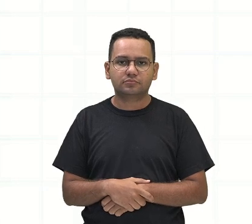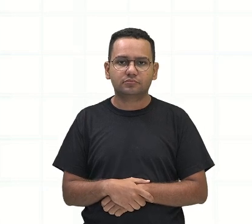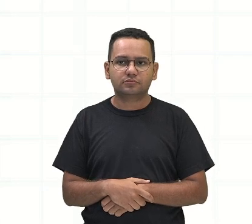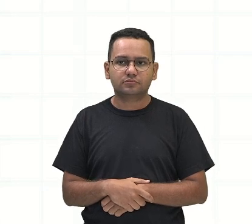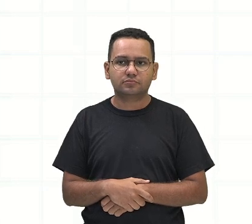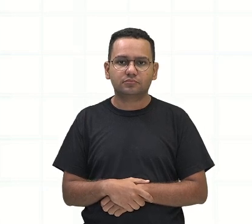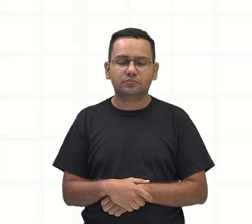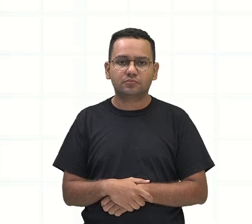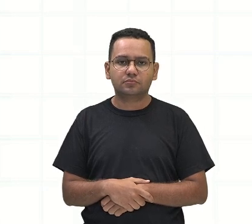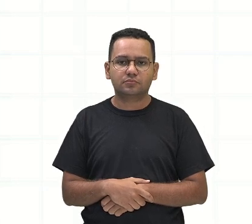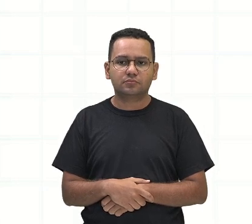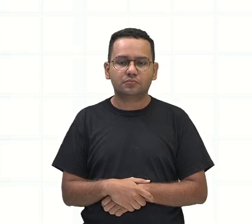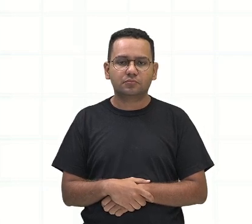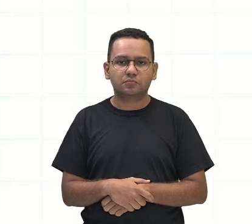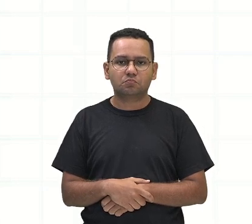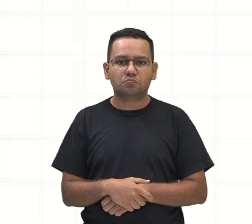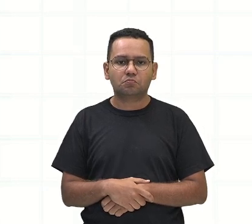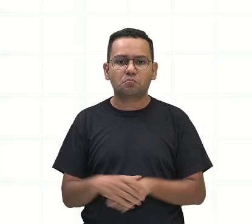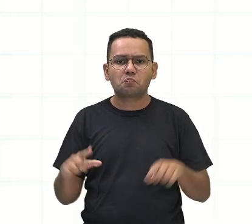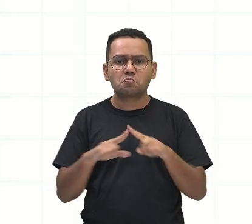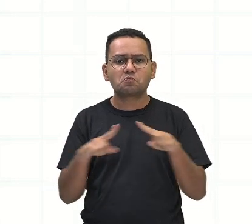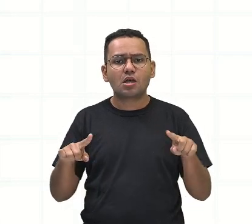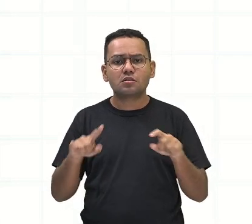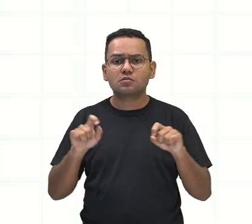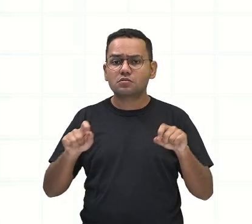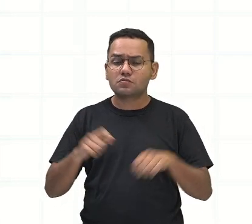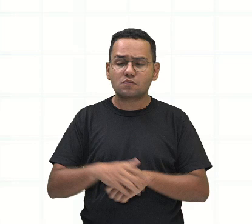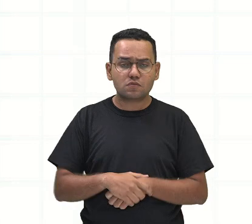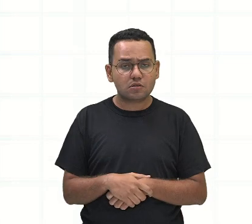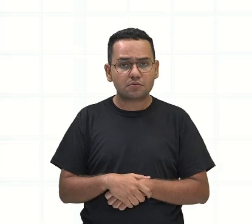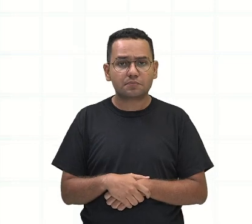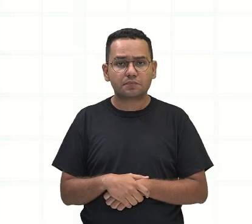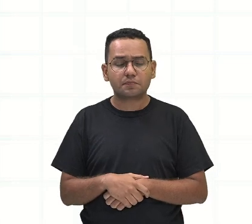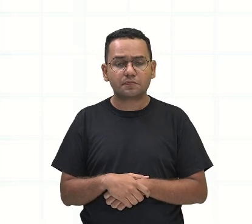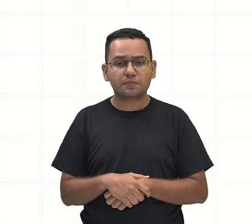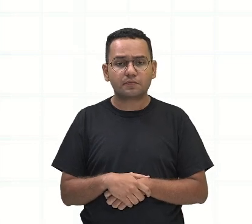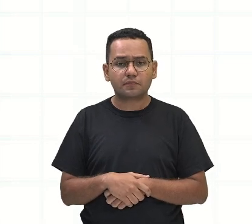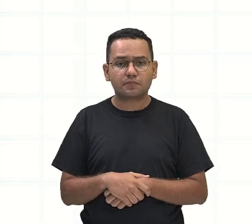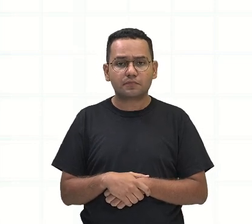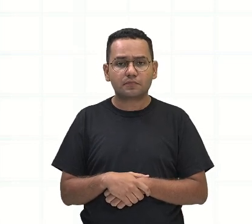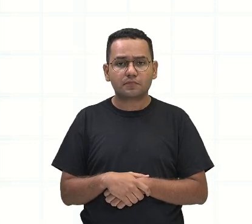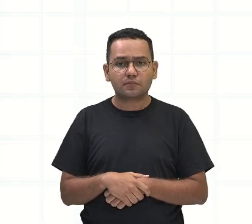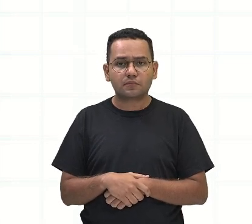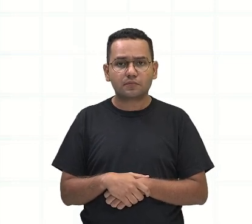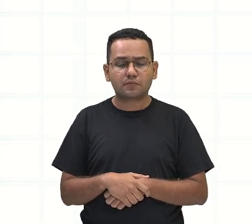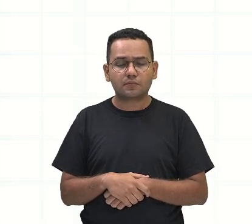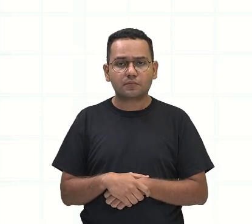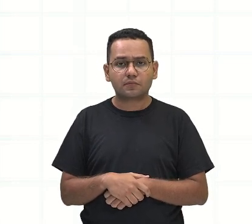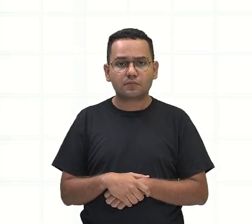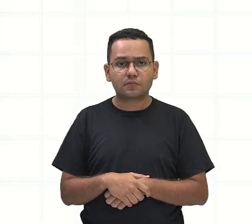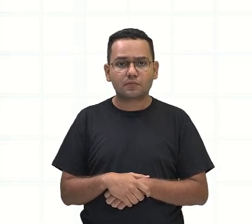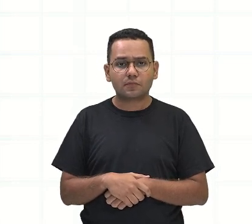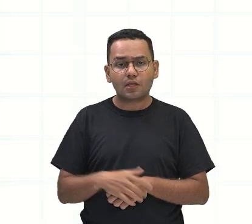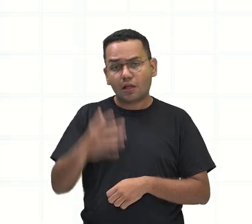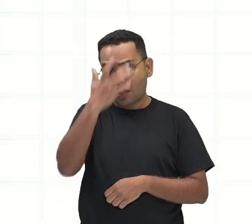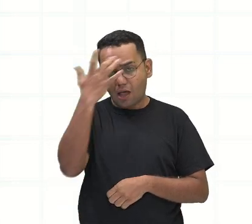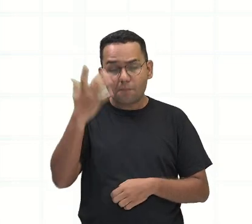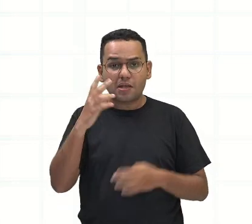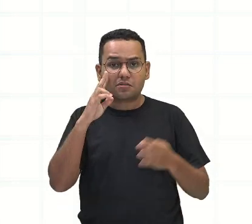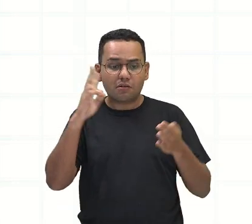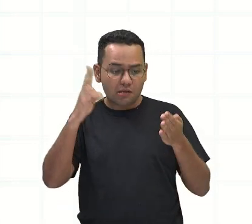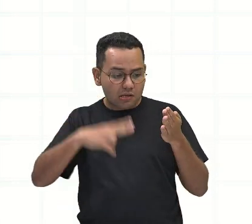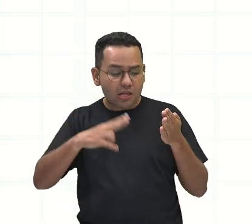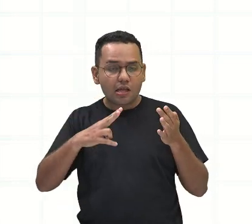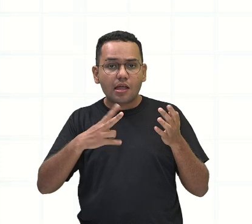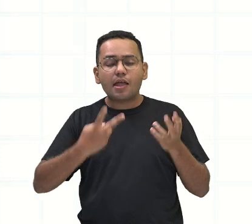permite, né, que essa responsabilidade sobre essa confirmação já atenuada que ele está dizendo aqui, né? Já